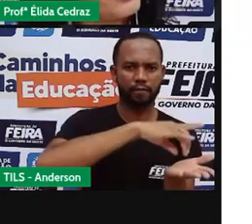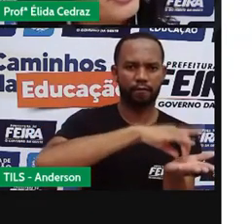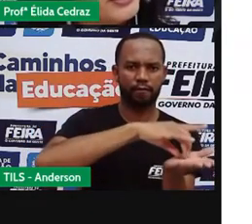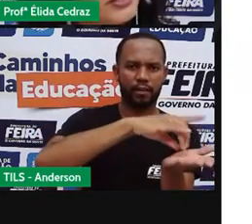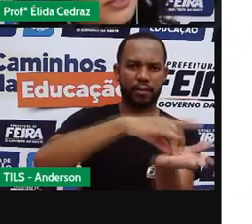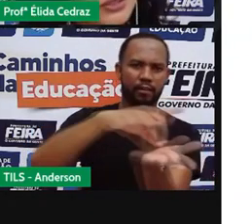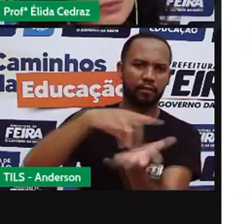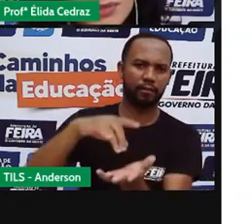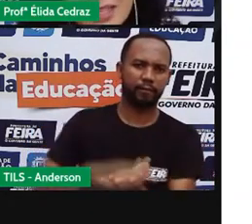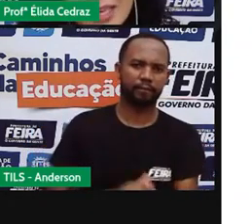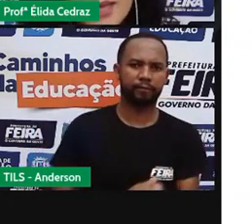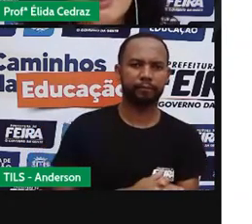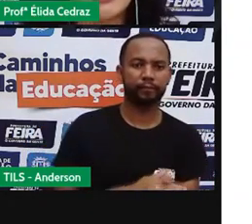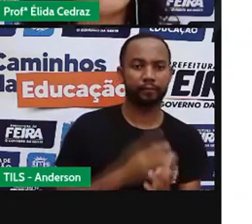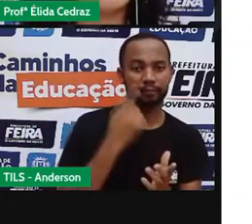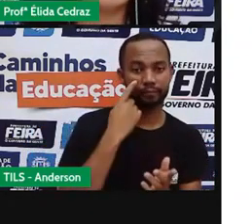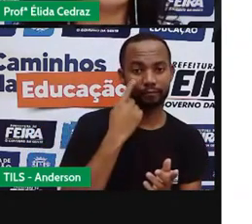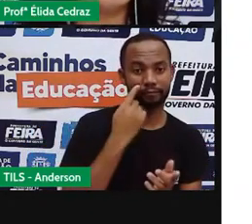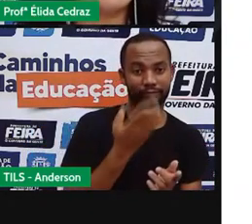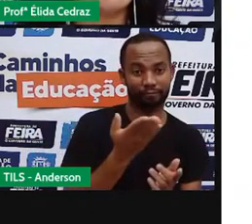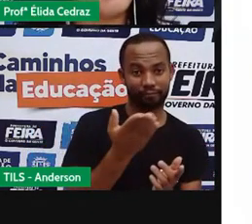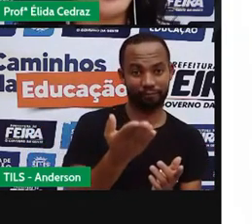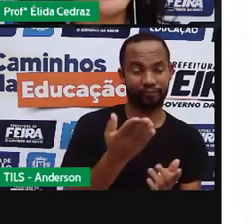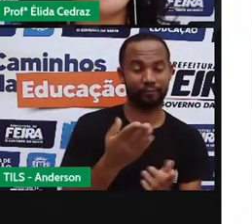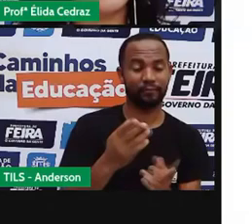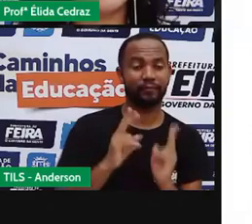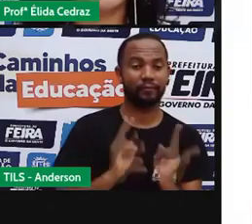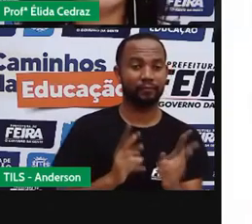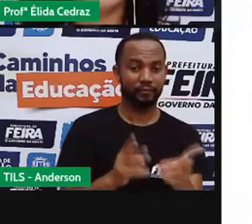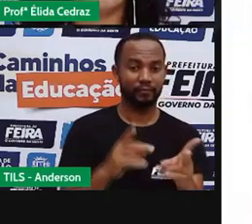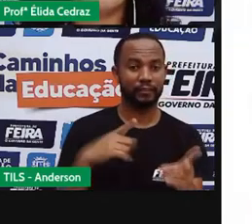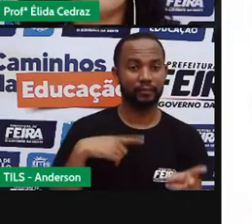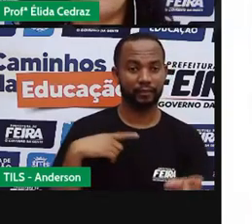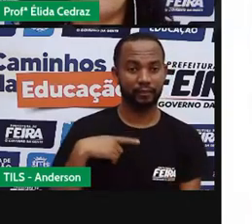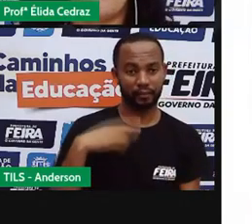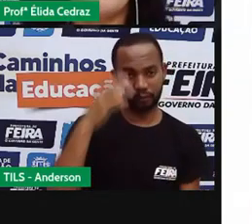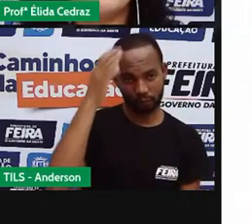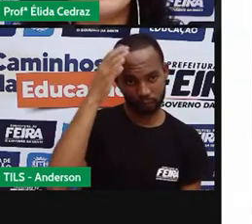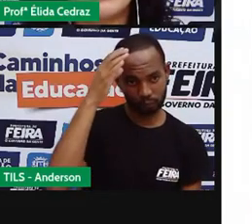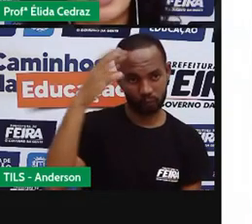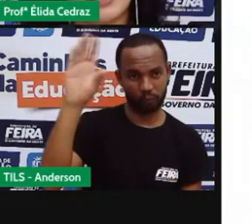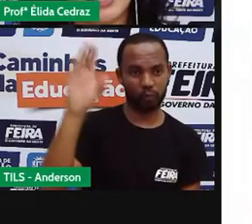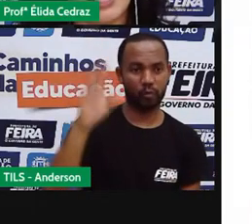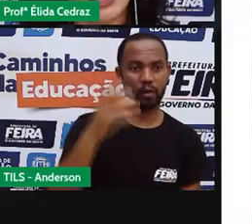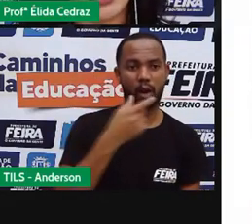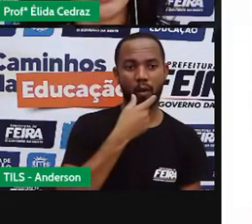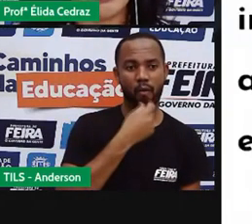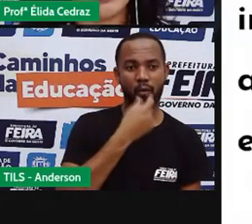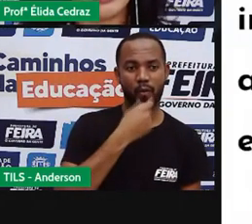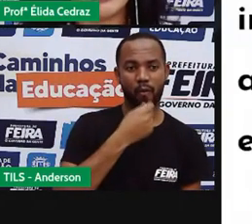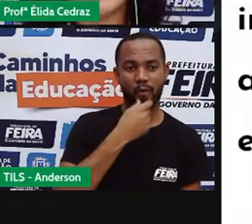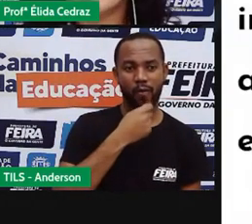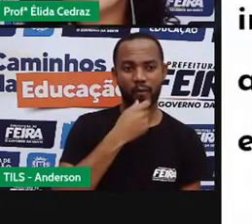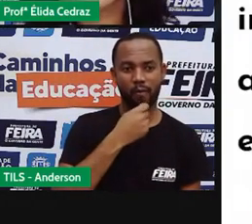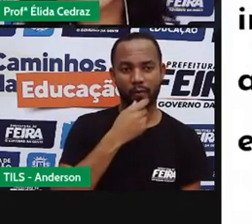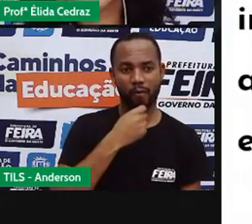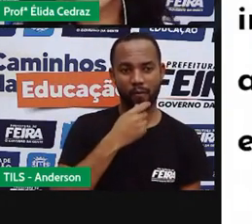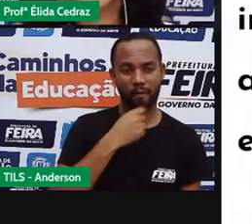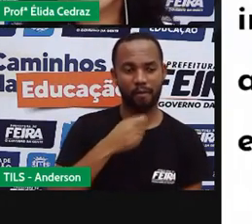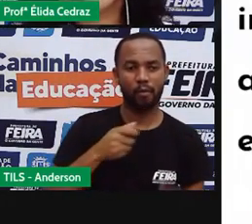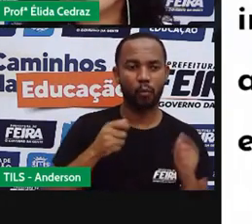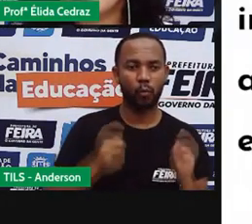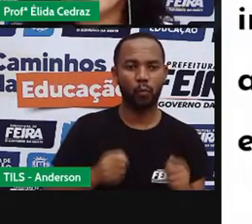isso que nós celebramos e faz parte da nossa cultura o homem sertanejo.